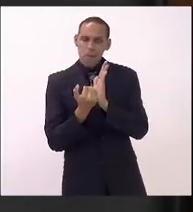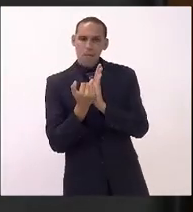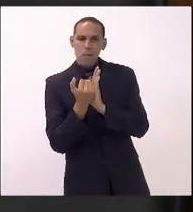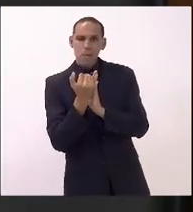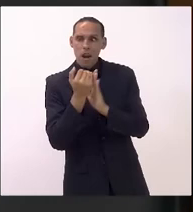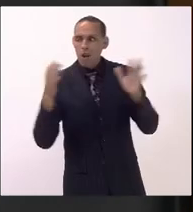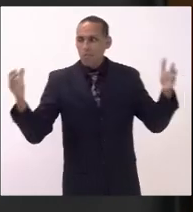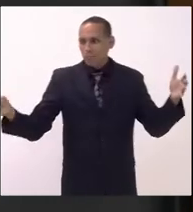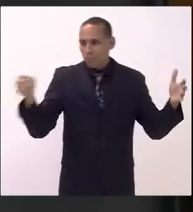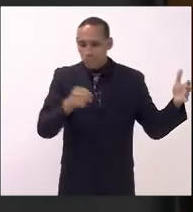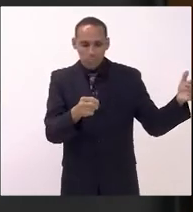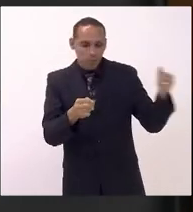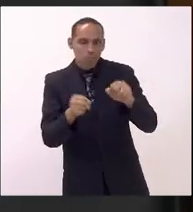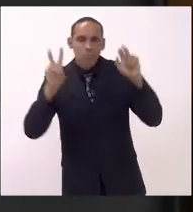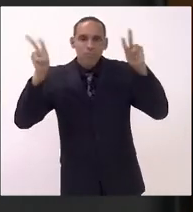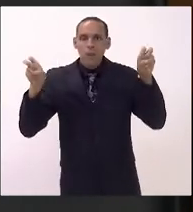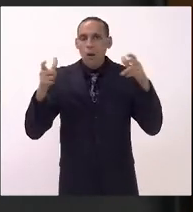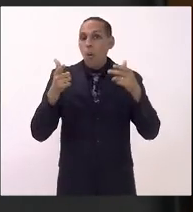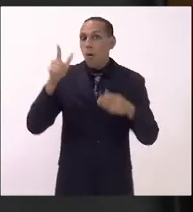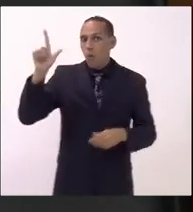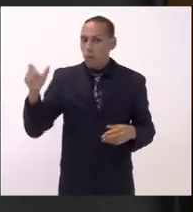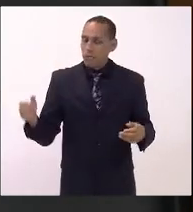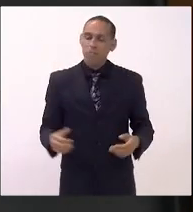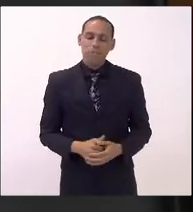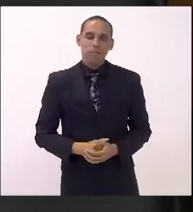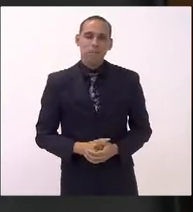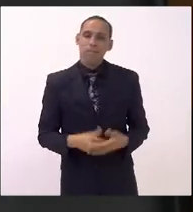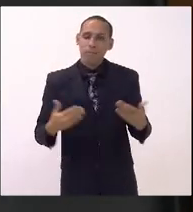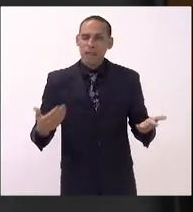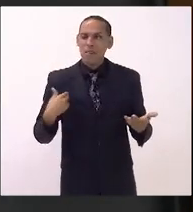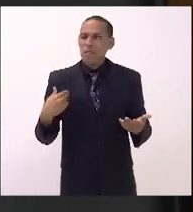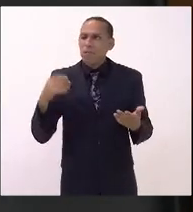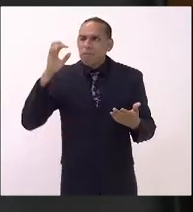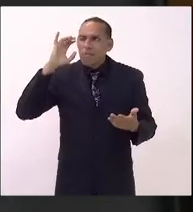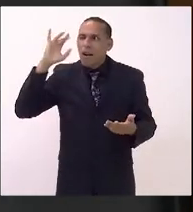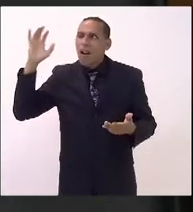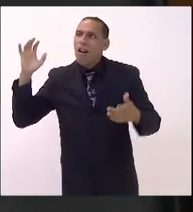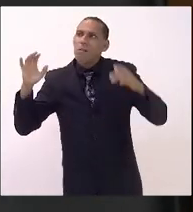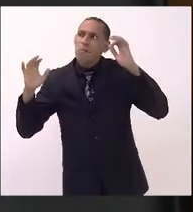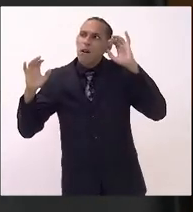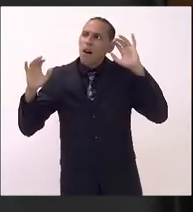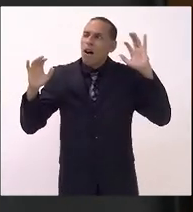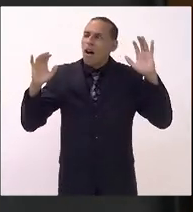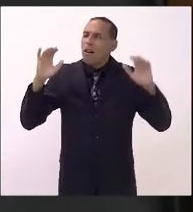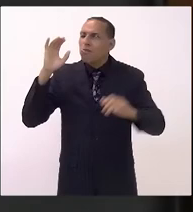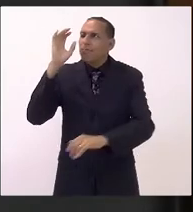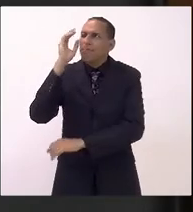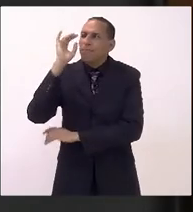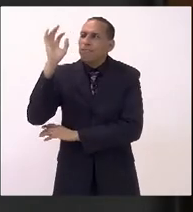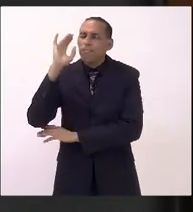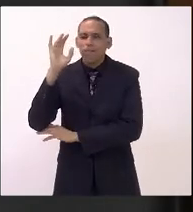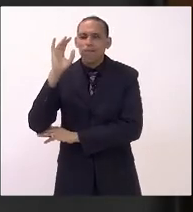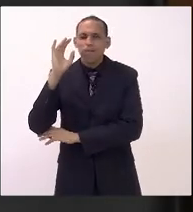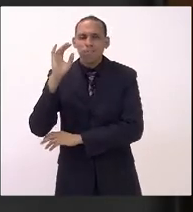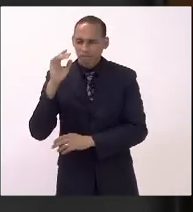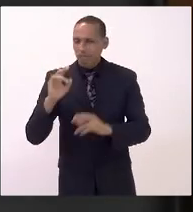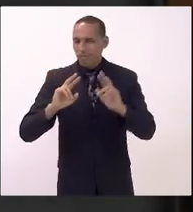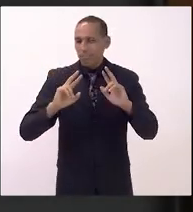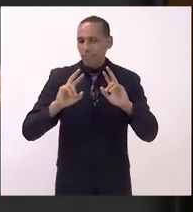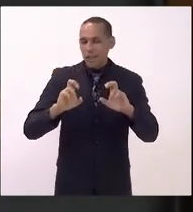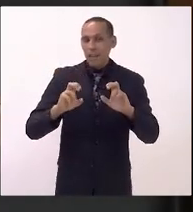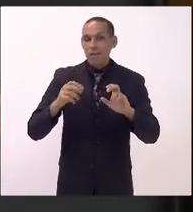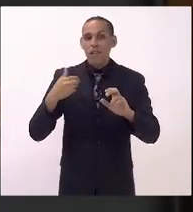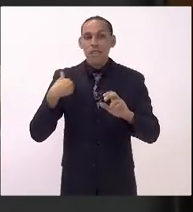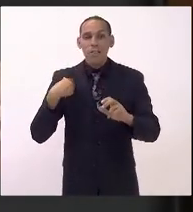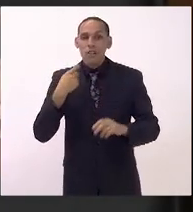questões. Então, eu pensei muito, refleti muito, né? Vocês observam que eu só me ferei na